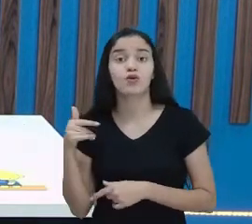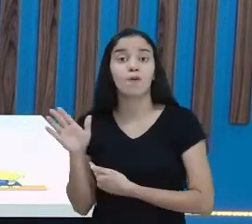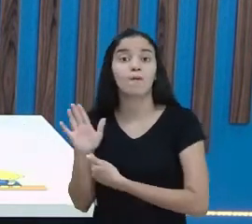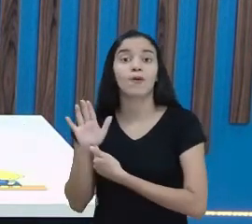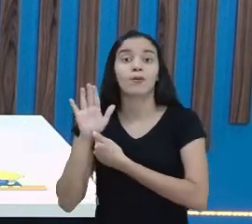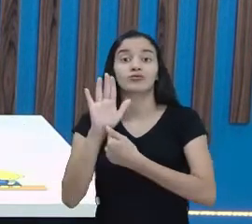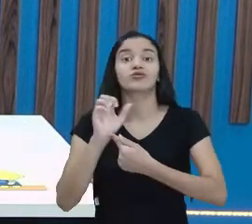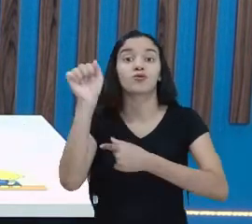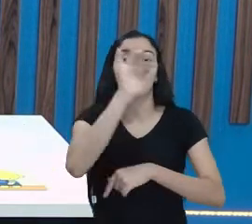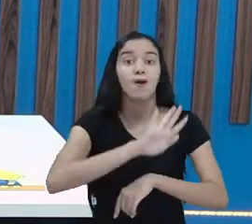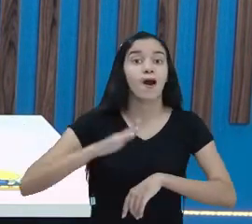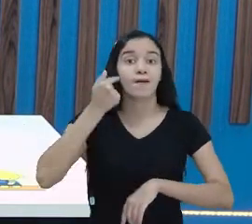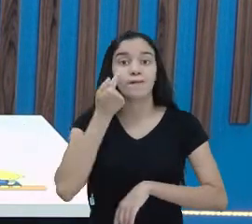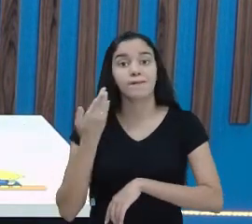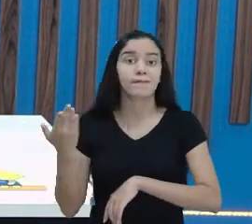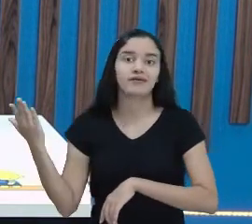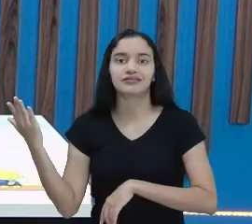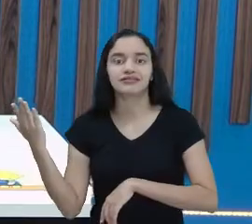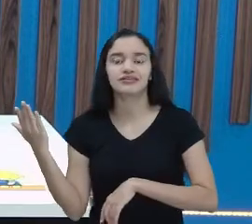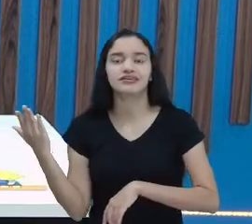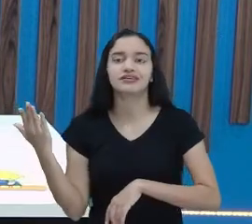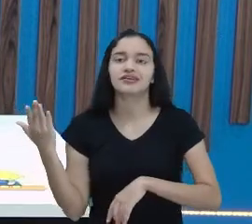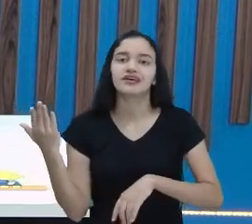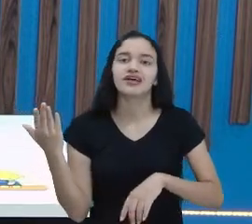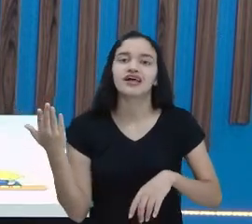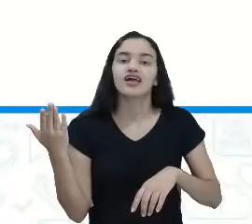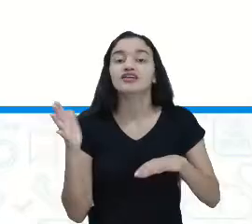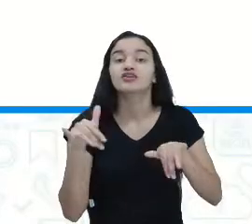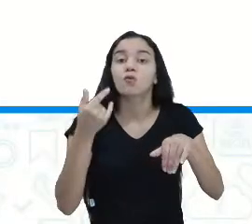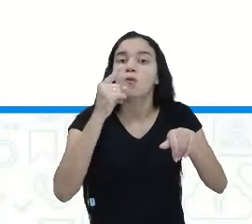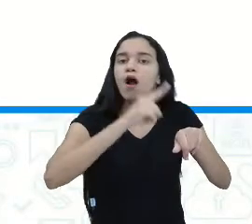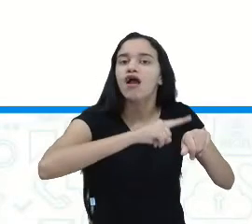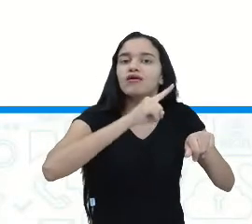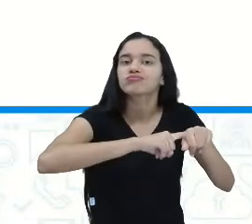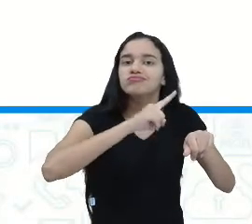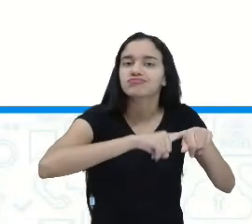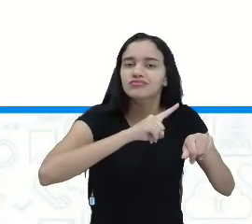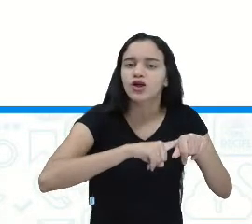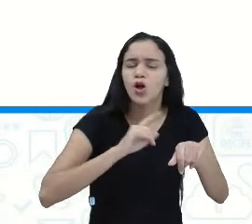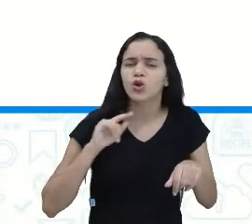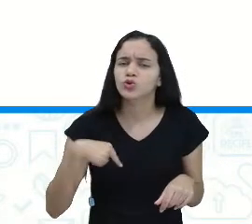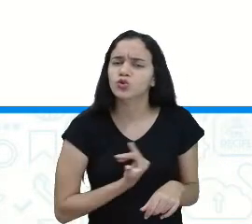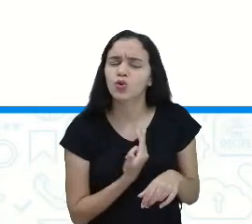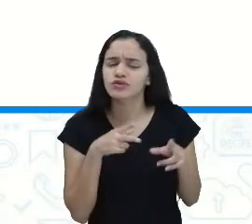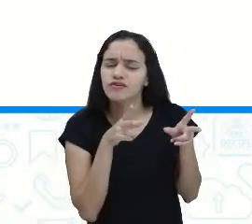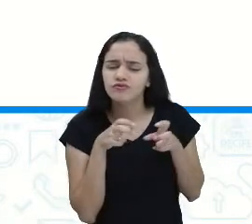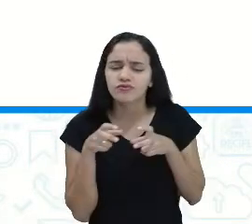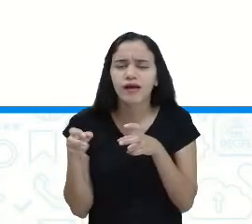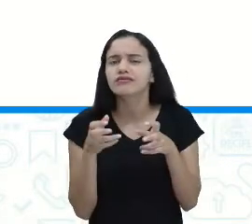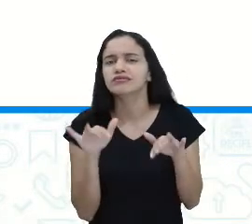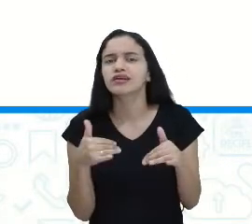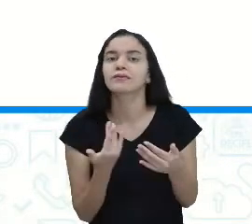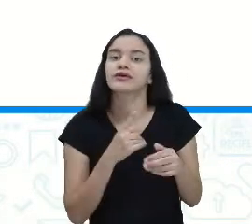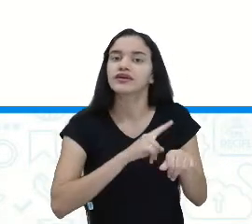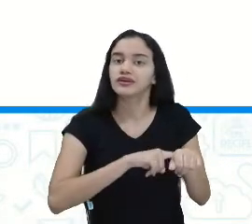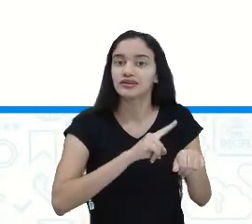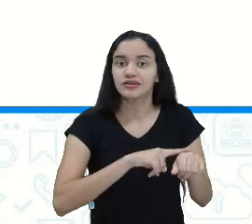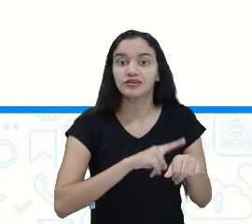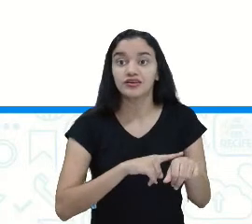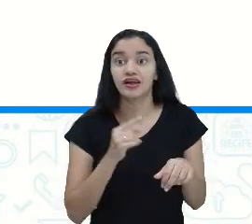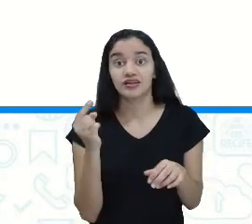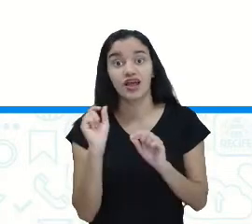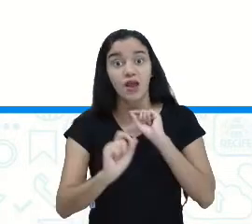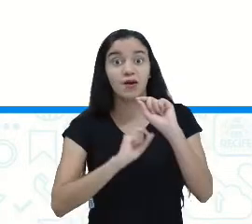agora uma imagem de um relógio digital. Então, é um instrumento em que a gente verifica as horas, não é? E aí está